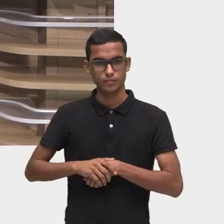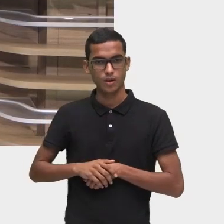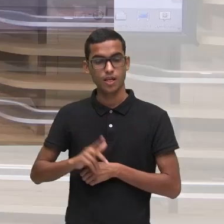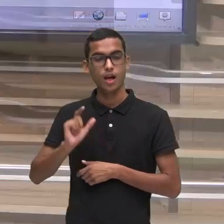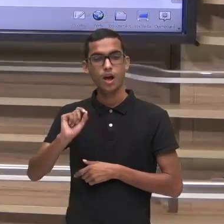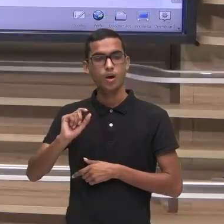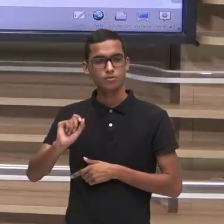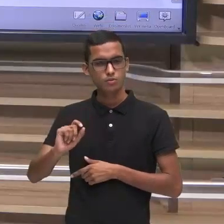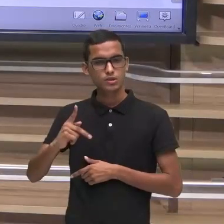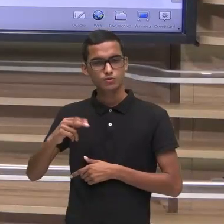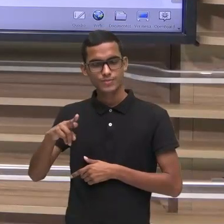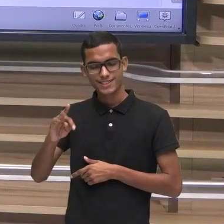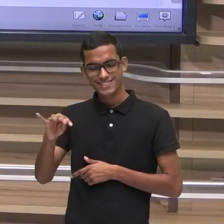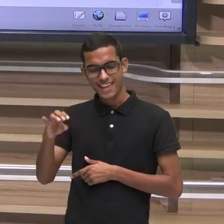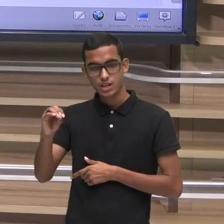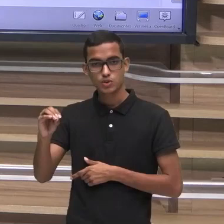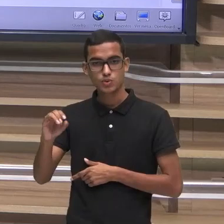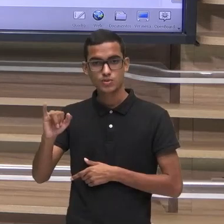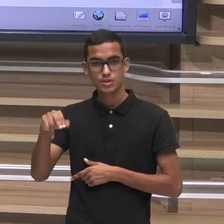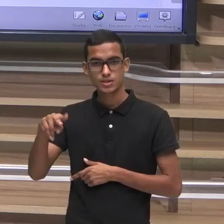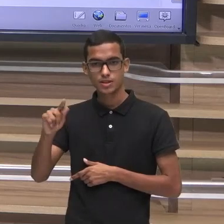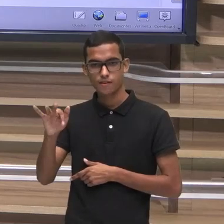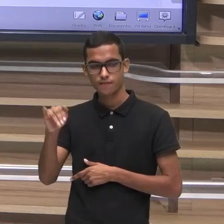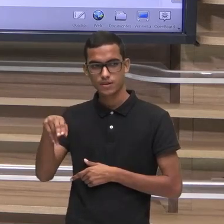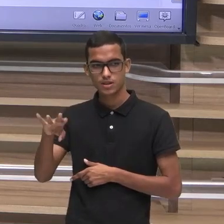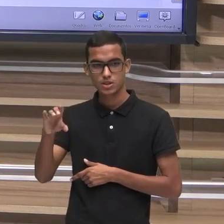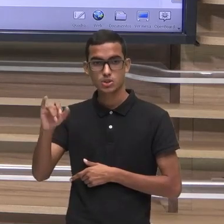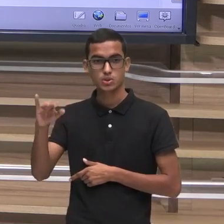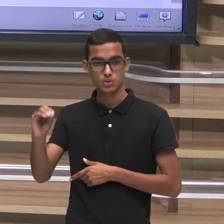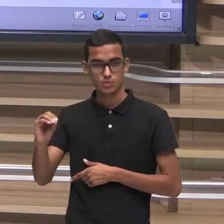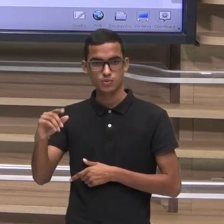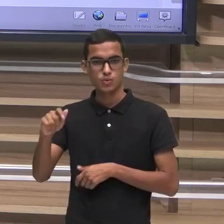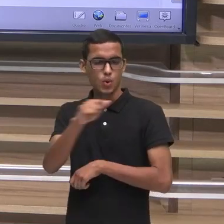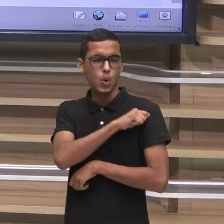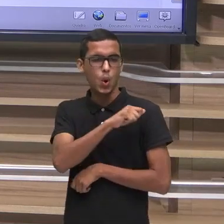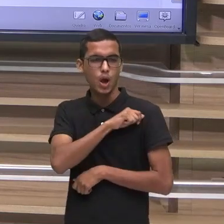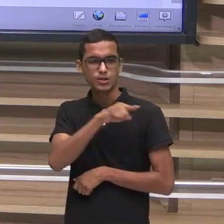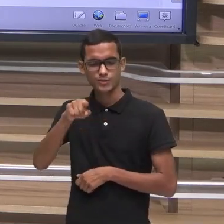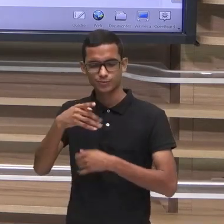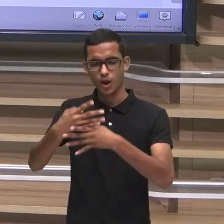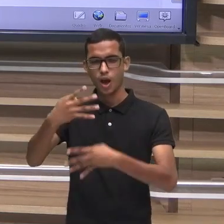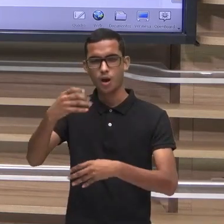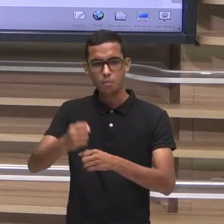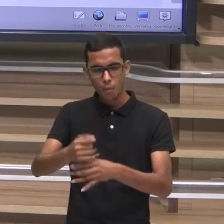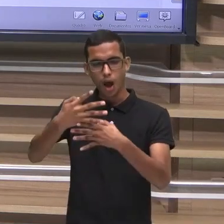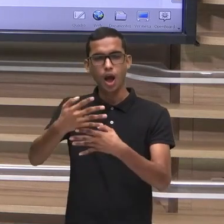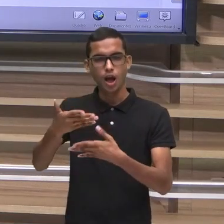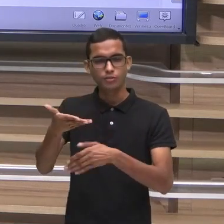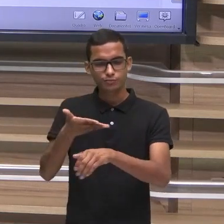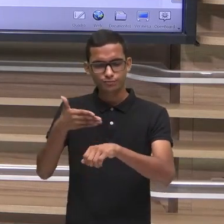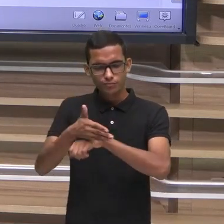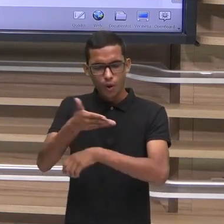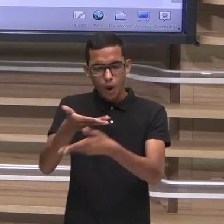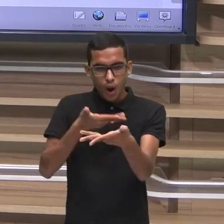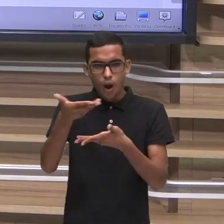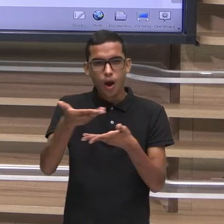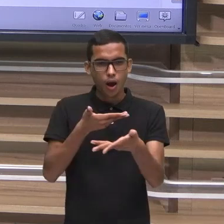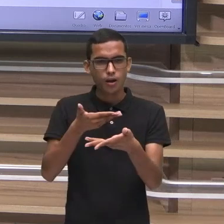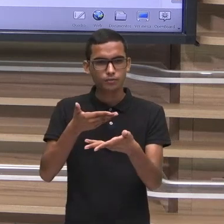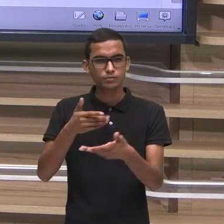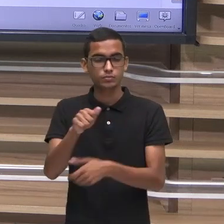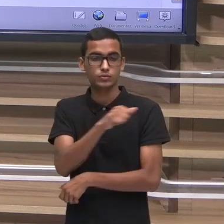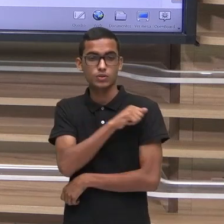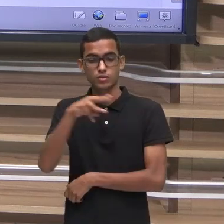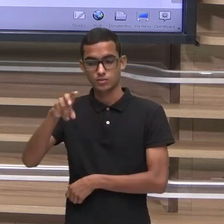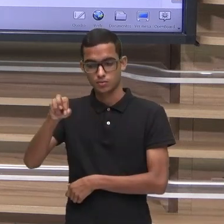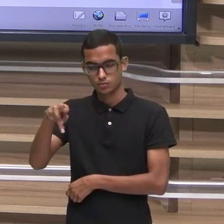que estão interagindo conosco, certo? Colocaram aqui que seria realmente a letra E. Eu tenho aqui a Maria